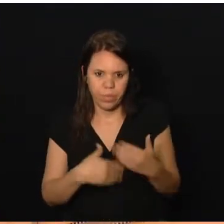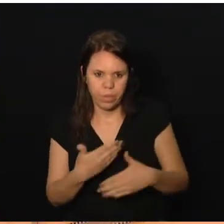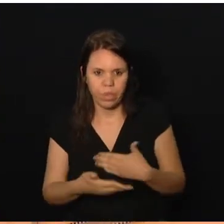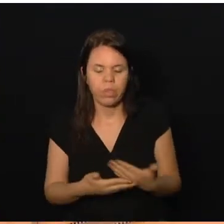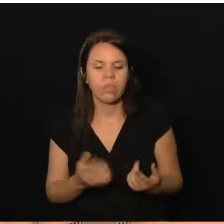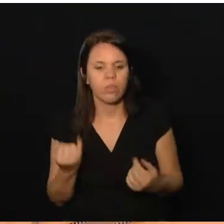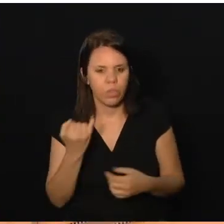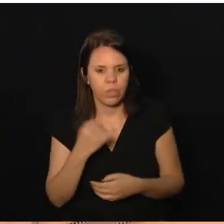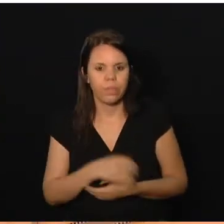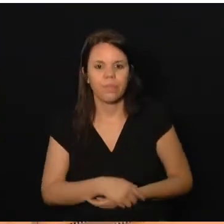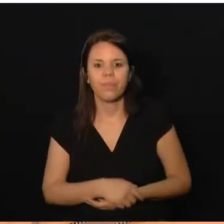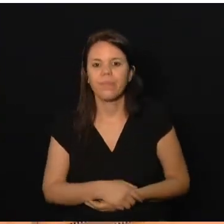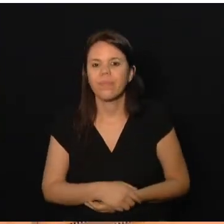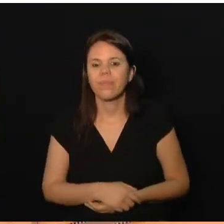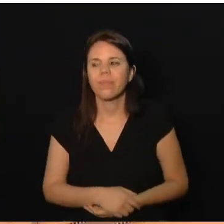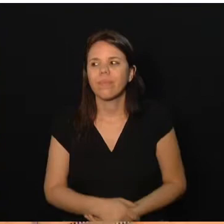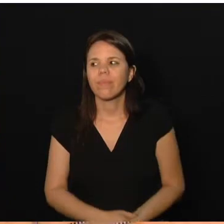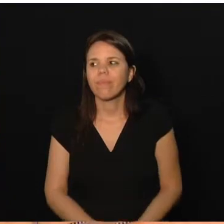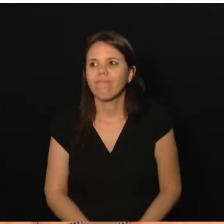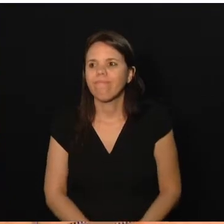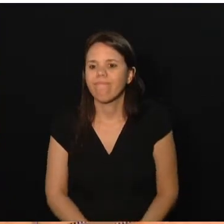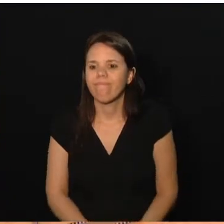bem importante.